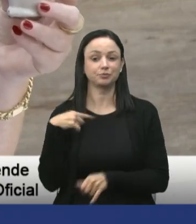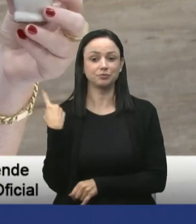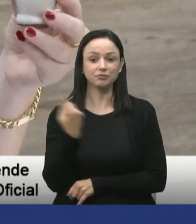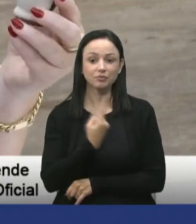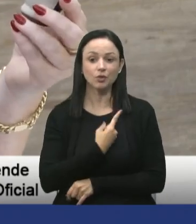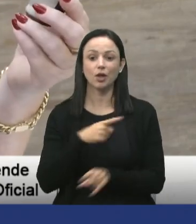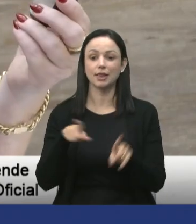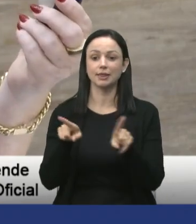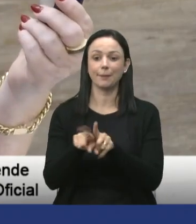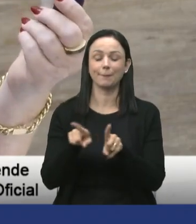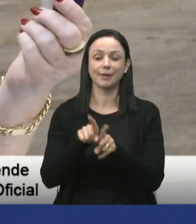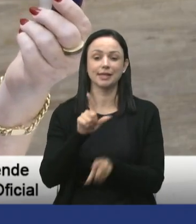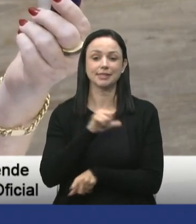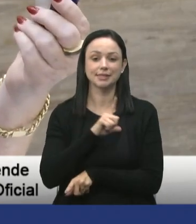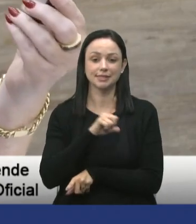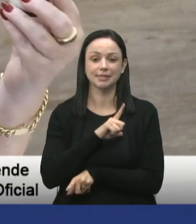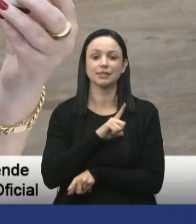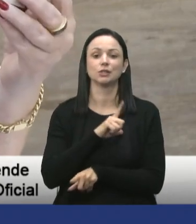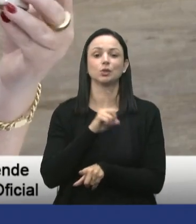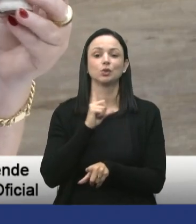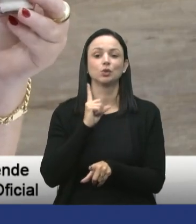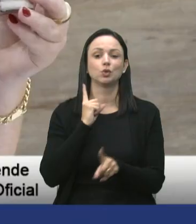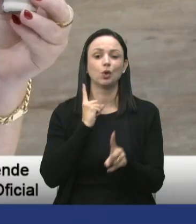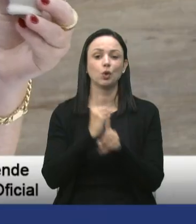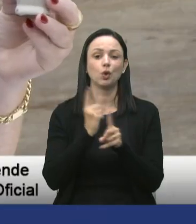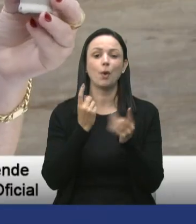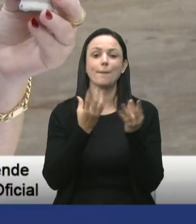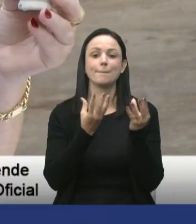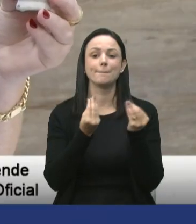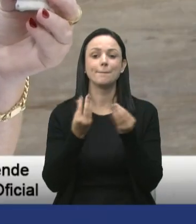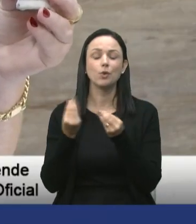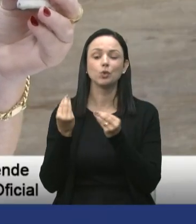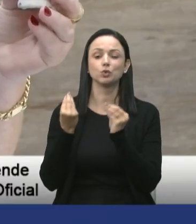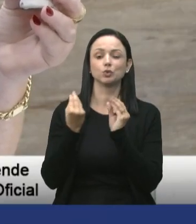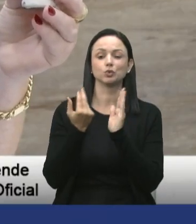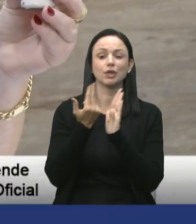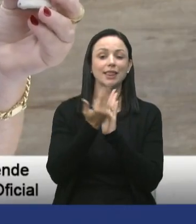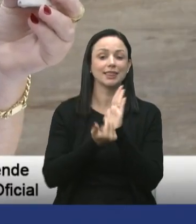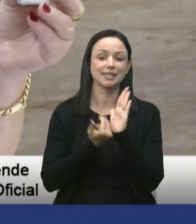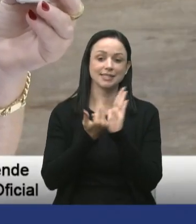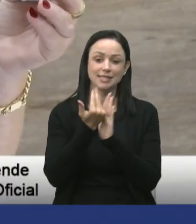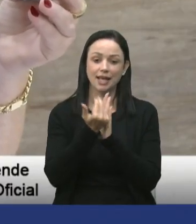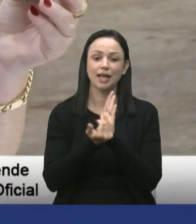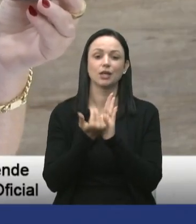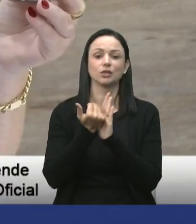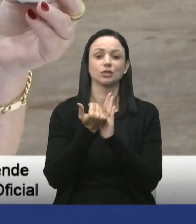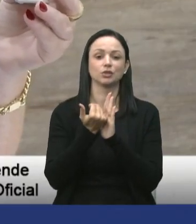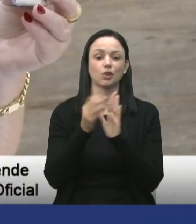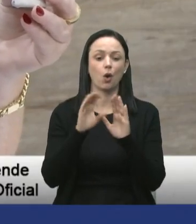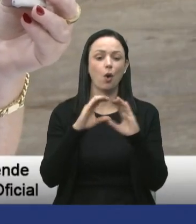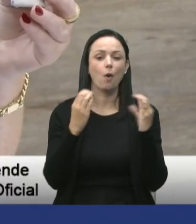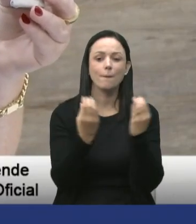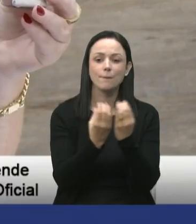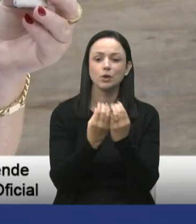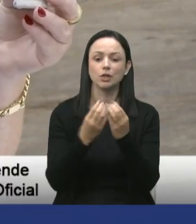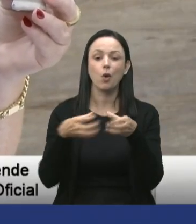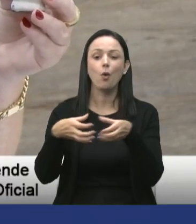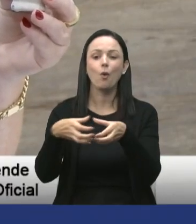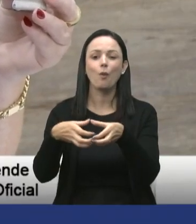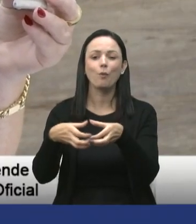tínhamos também, foram achados muitos desenhos de comunidades,